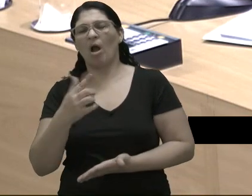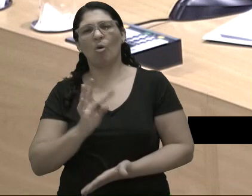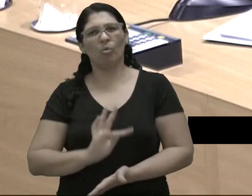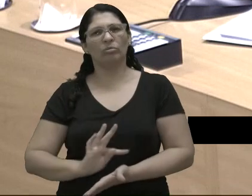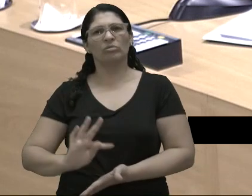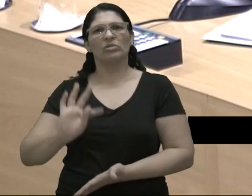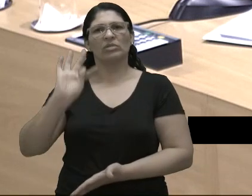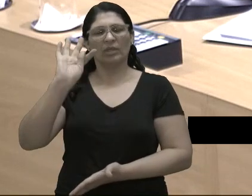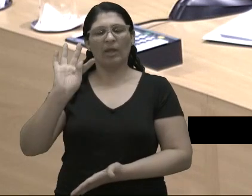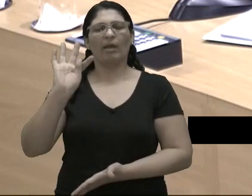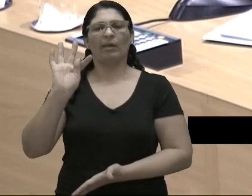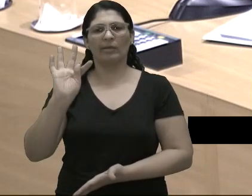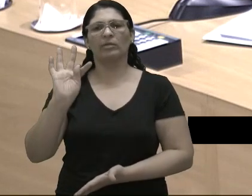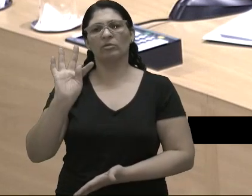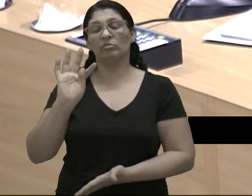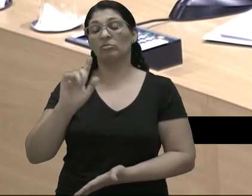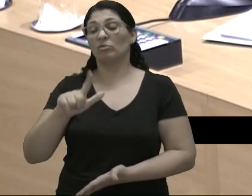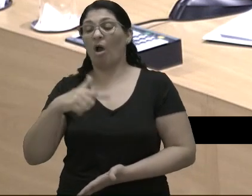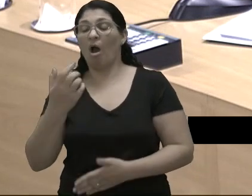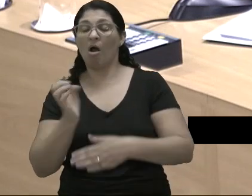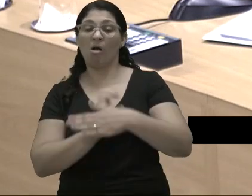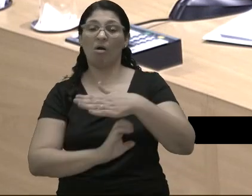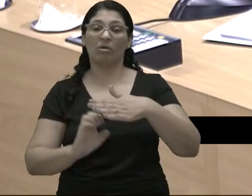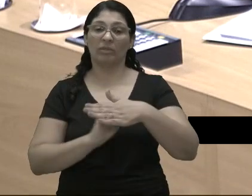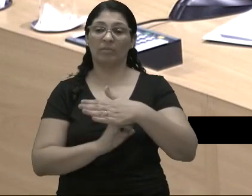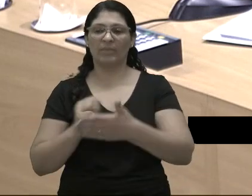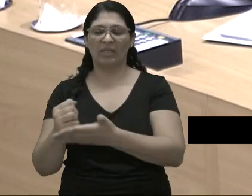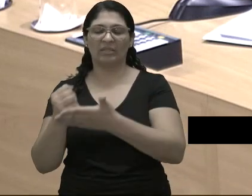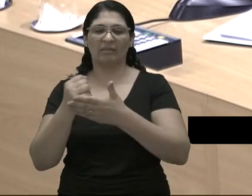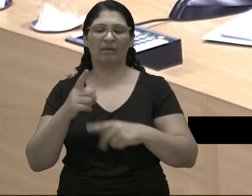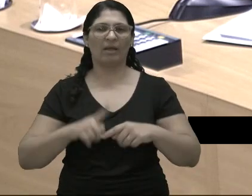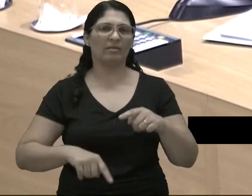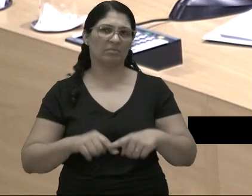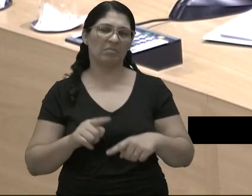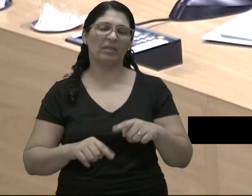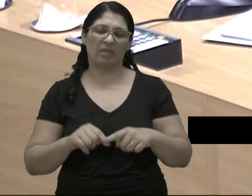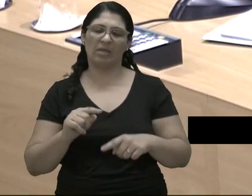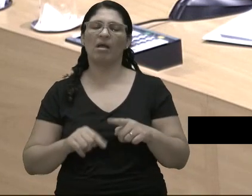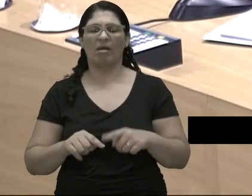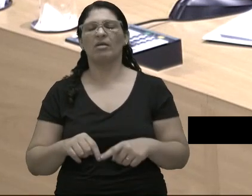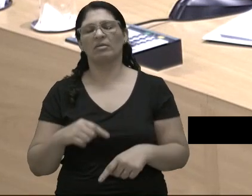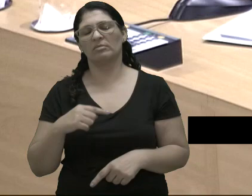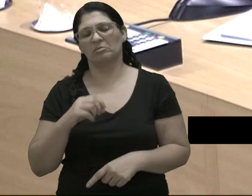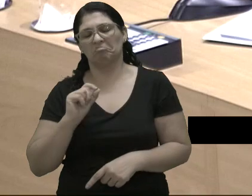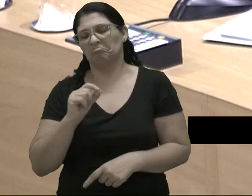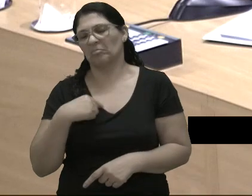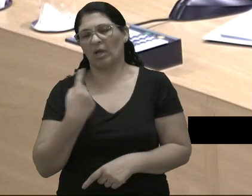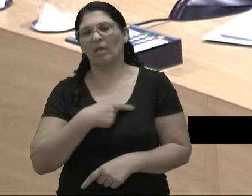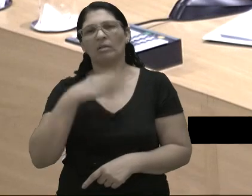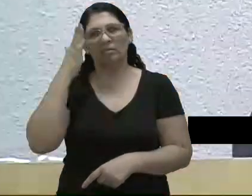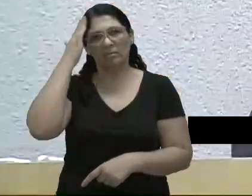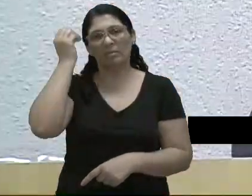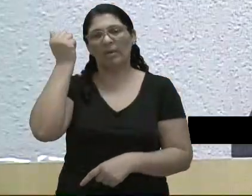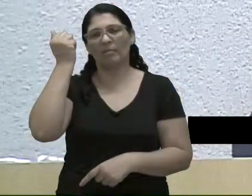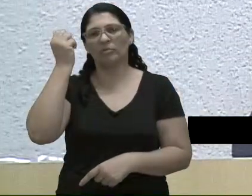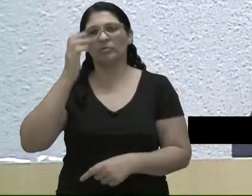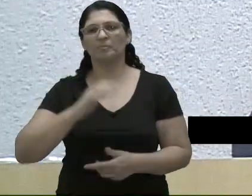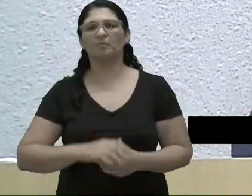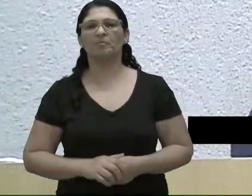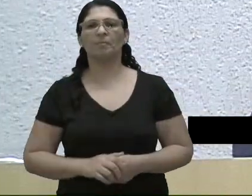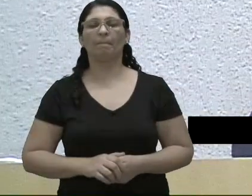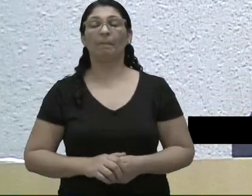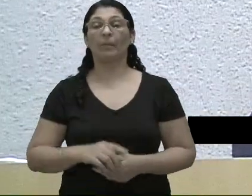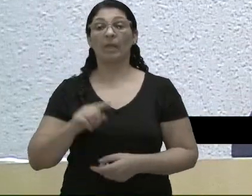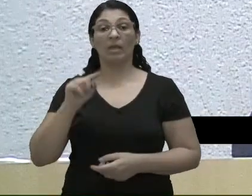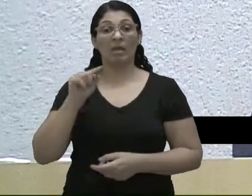radiologia, e outra empresa vai entrar com os equipamentos. Até onde a gente sabe é isso, tá? No primeiro momento é isso. Então vocês saem com esse valor